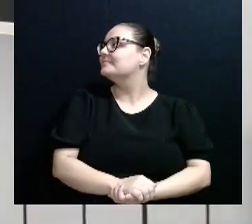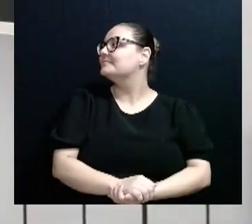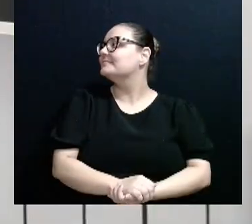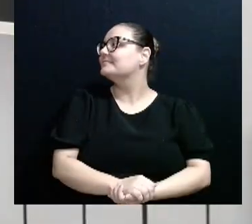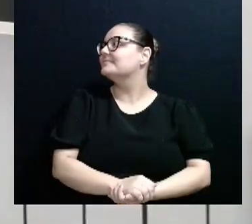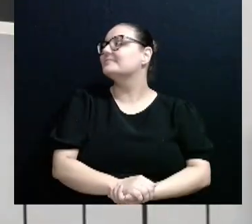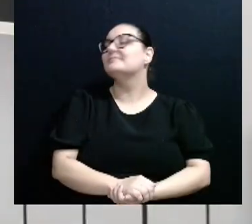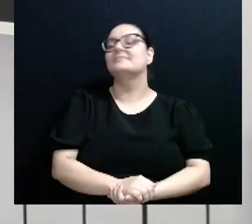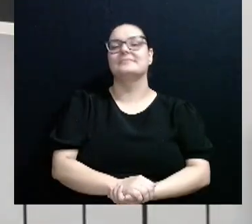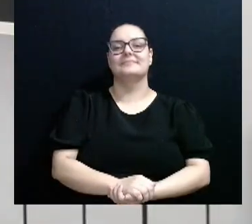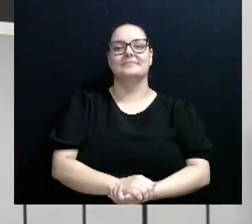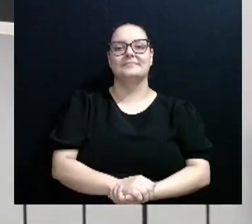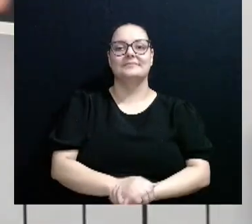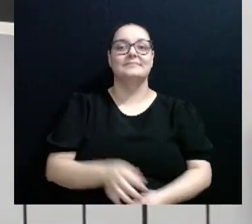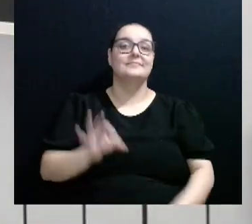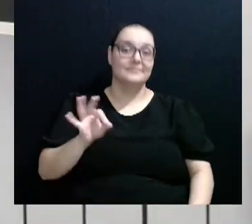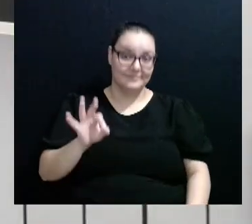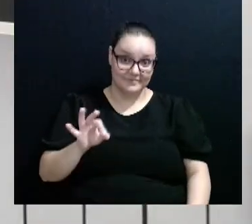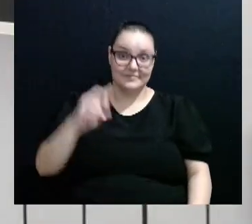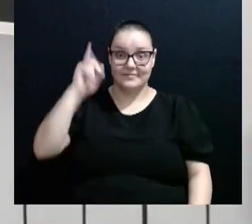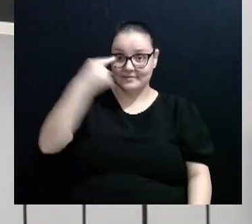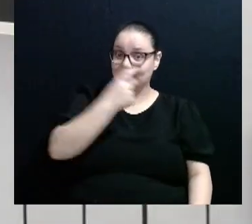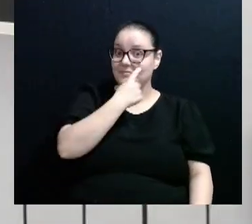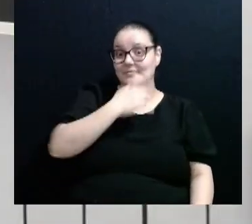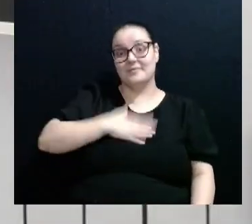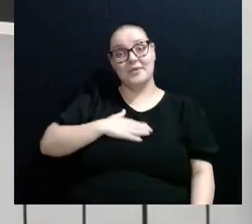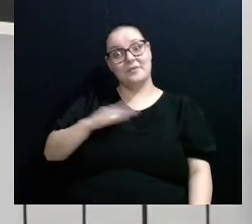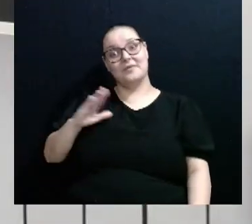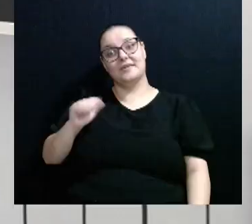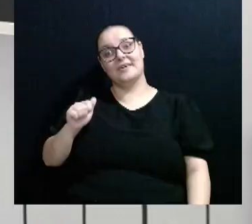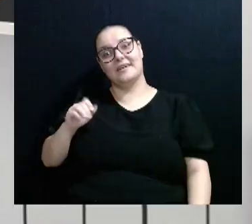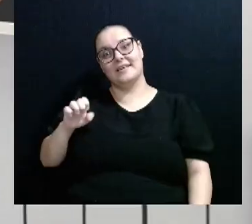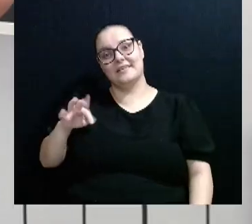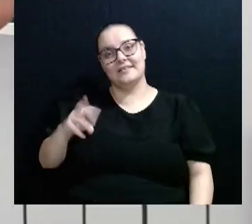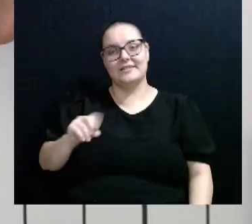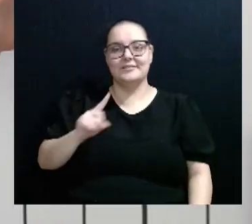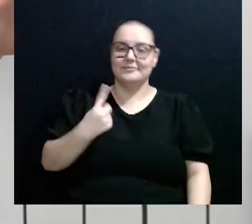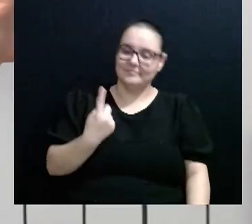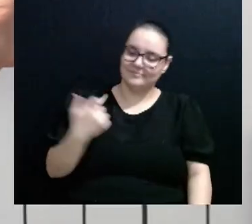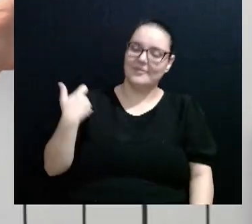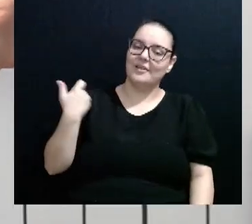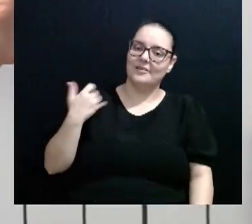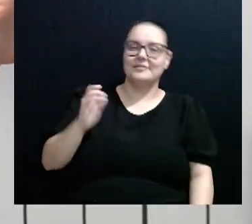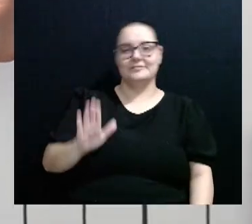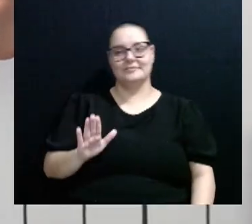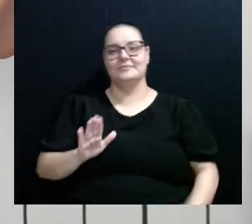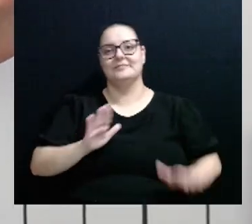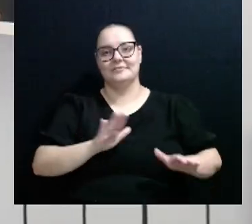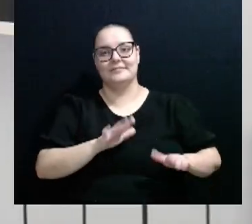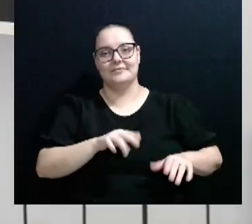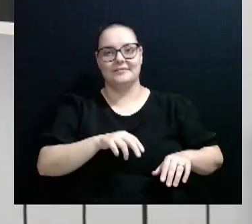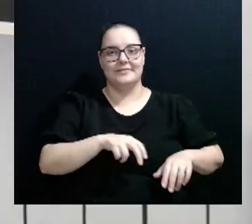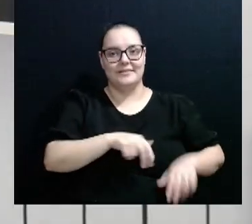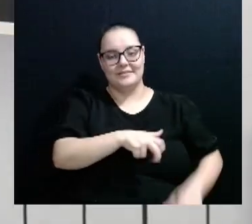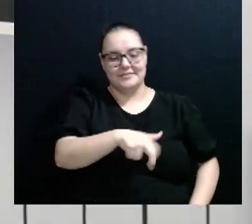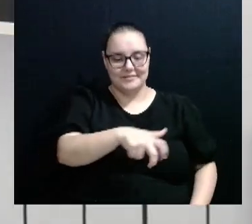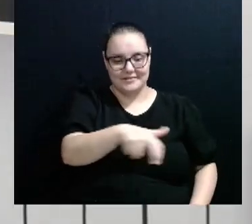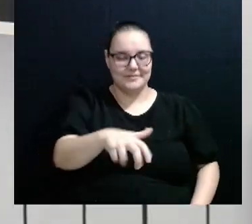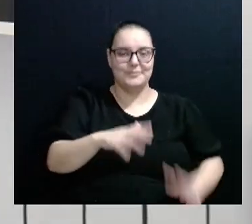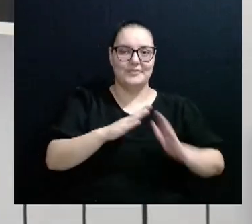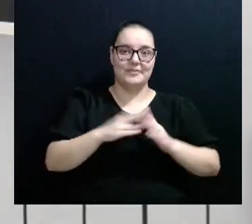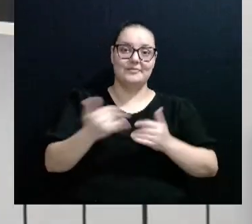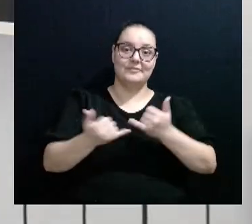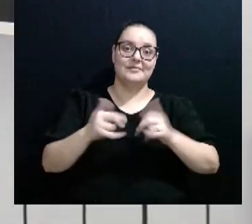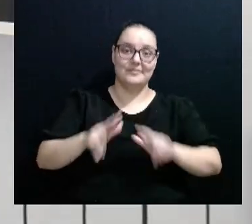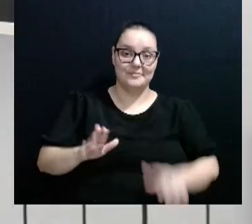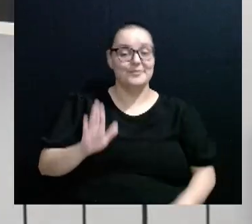É verdade, Mirna Abreu, meu Caetano tem apenas 1 ano por enquanto, fica lá, correndo pela casa com os brinquedos, mas em breve vai